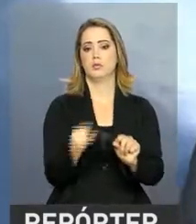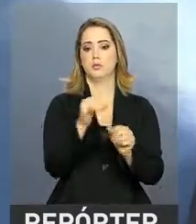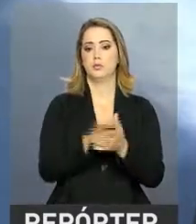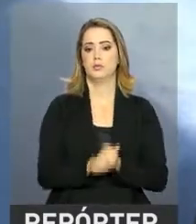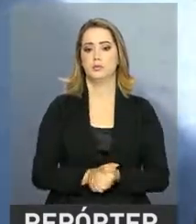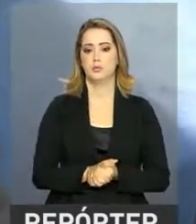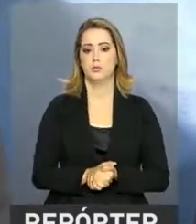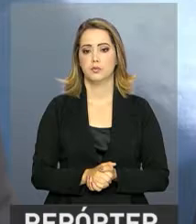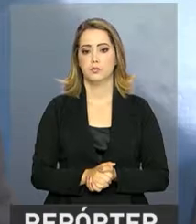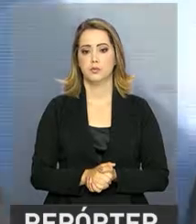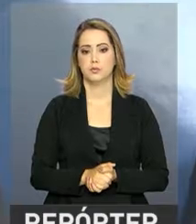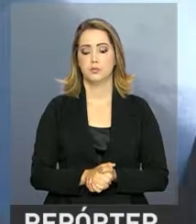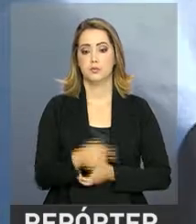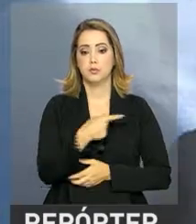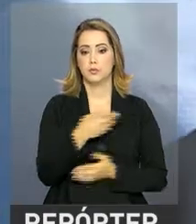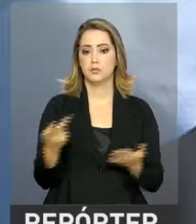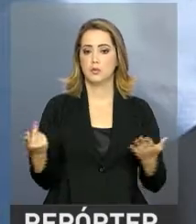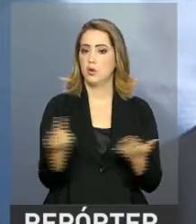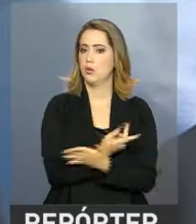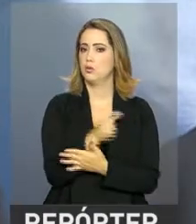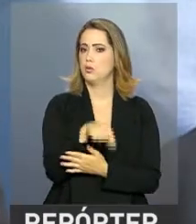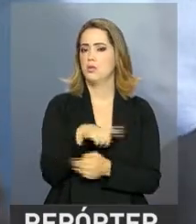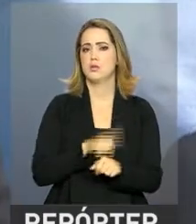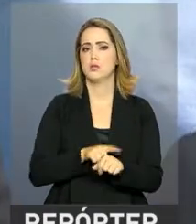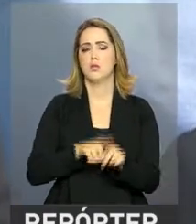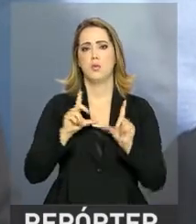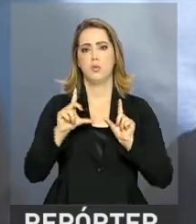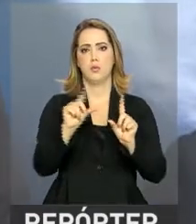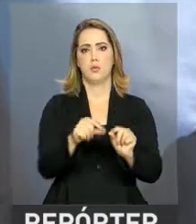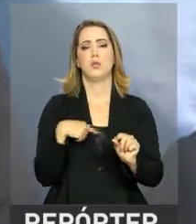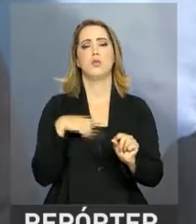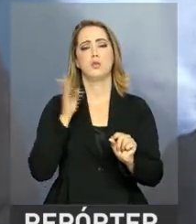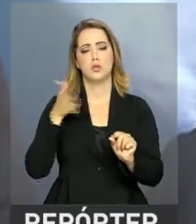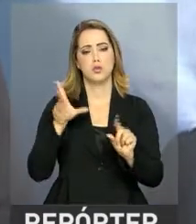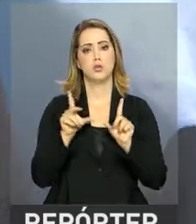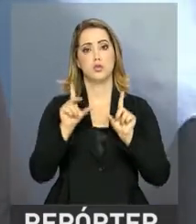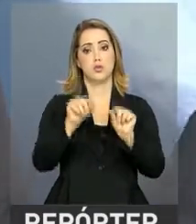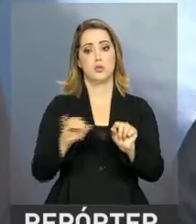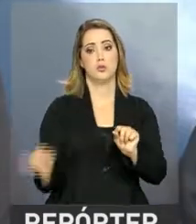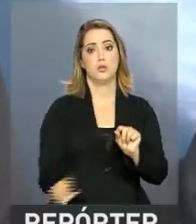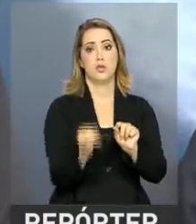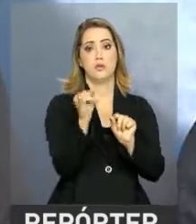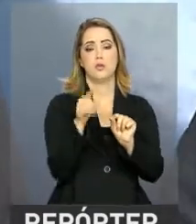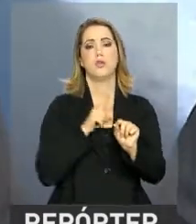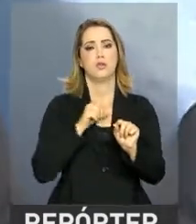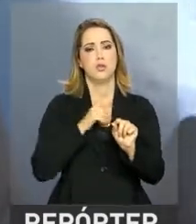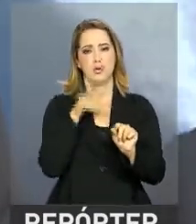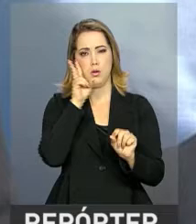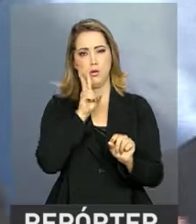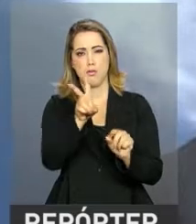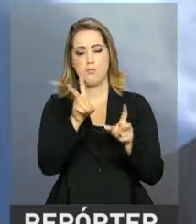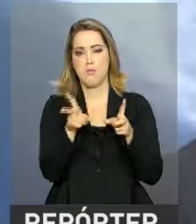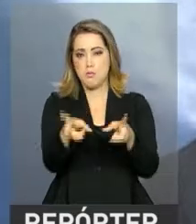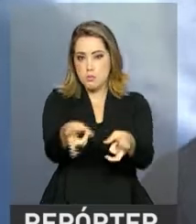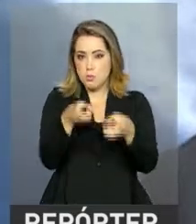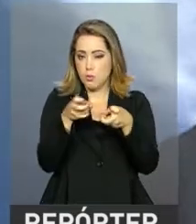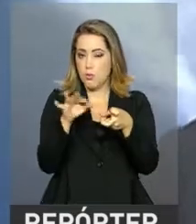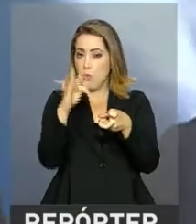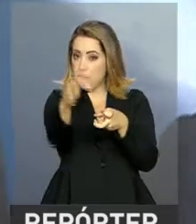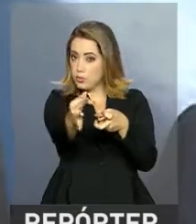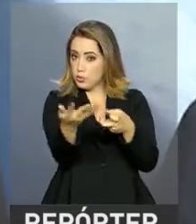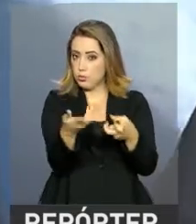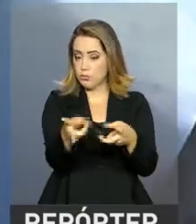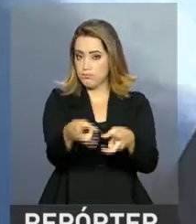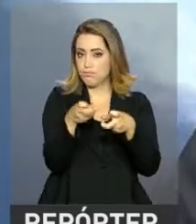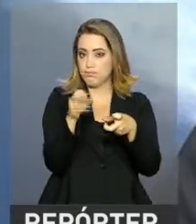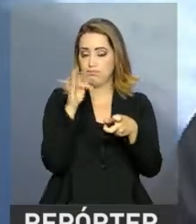nesse brevíssimo tempo de governo, nós já reduzimos a taxa de juros e há uma projeção, nada certo, evidentemente,